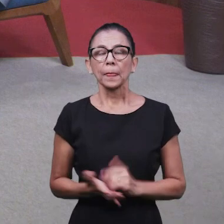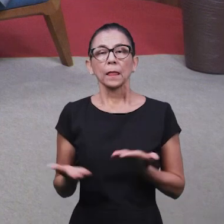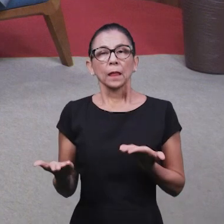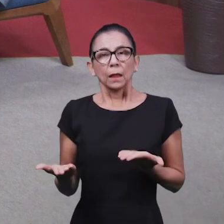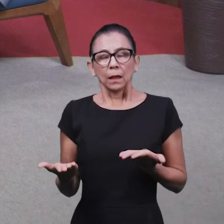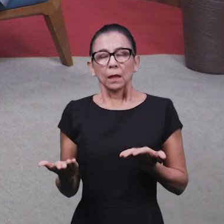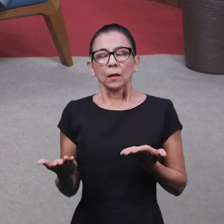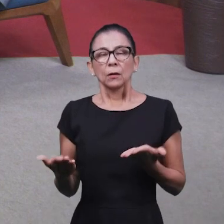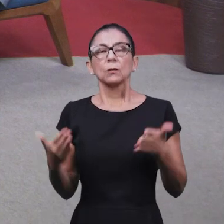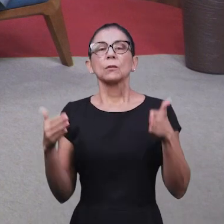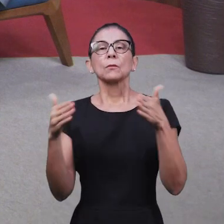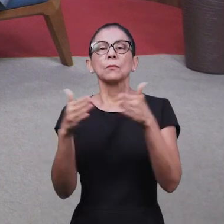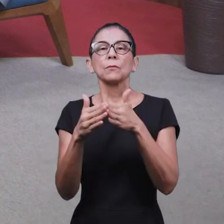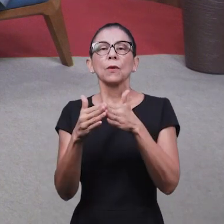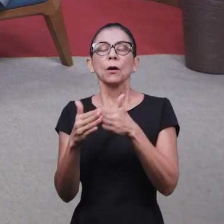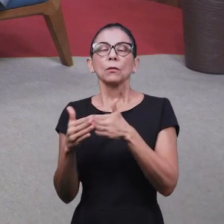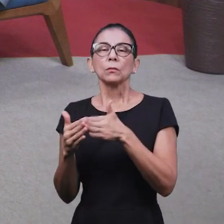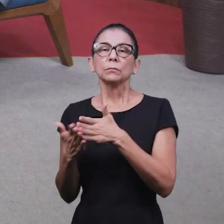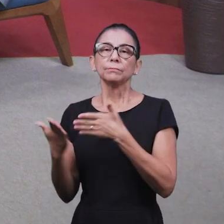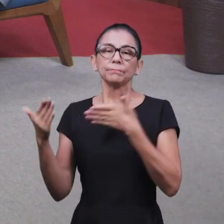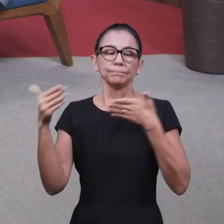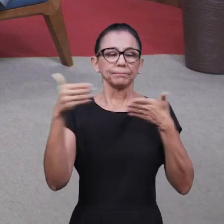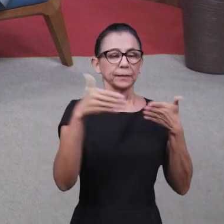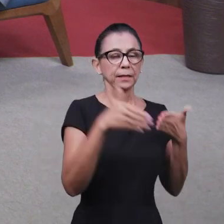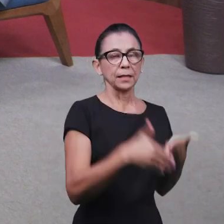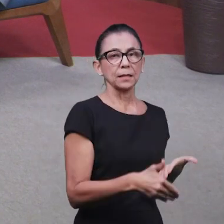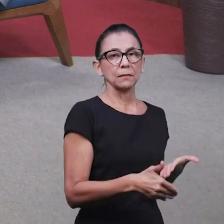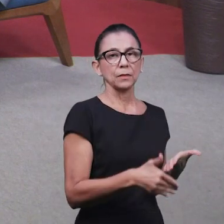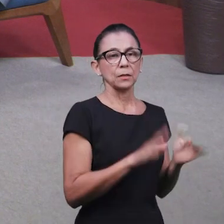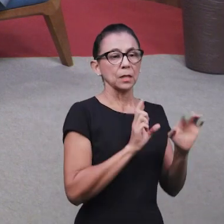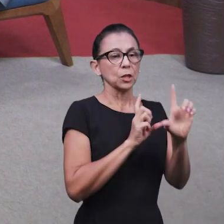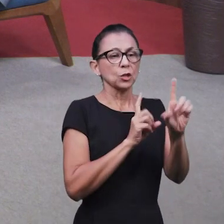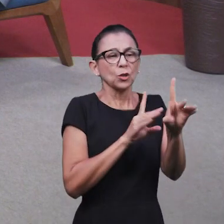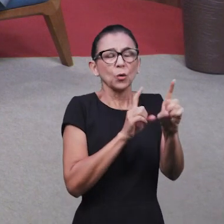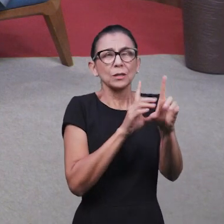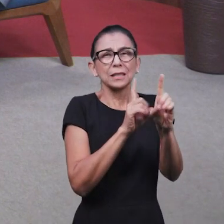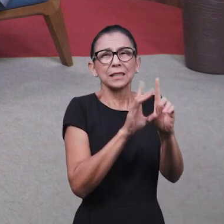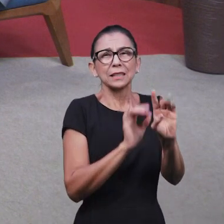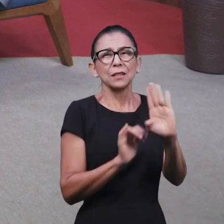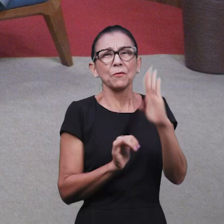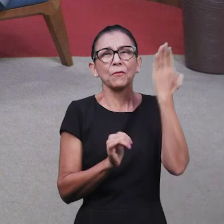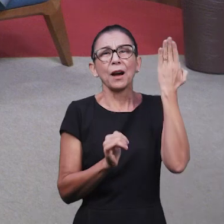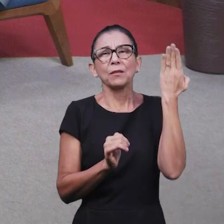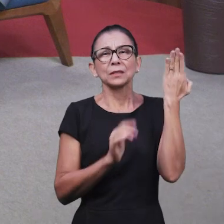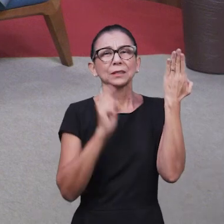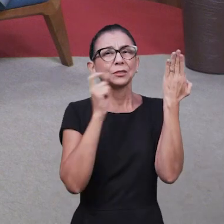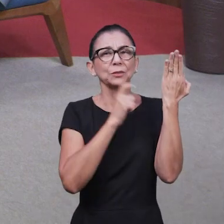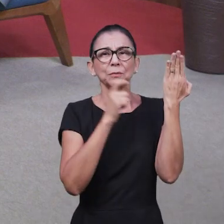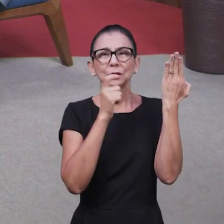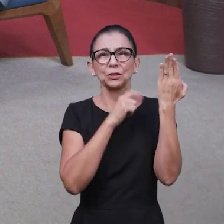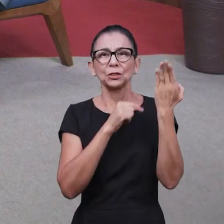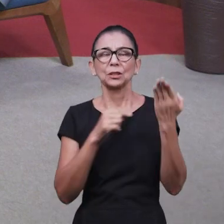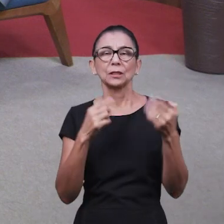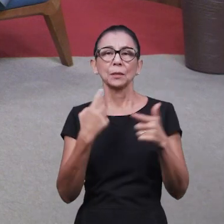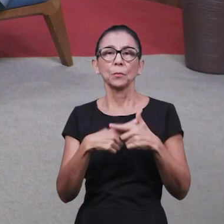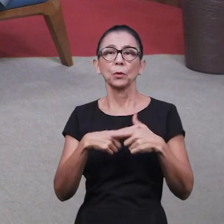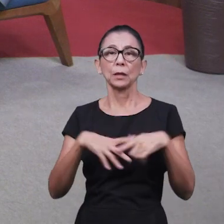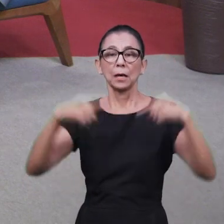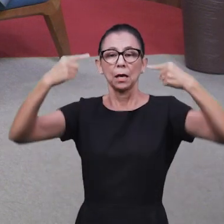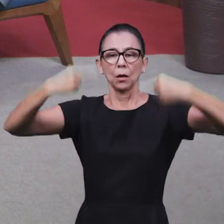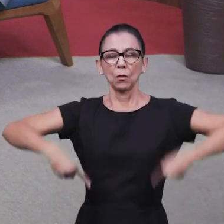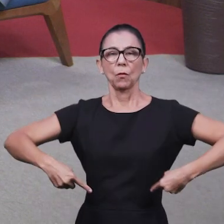leva exatamente às doutrinas que são falsas. O que é a doutrina falsa? É aquela que se opõe à